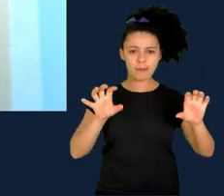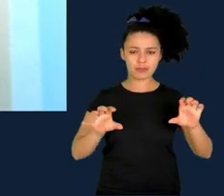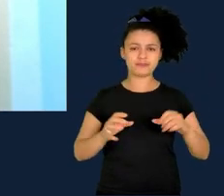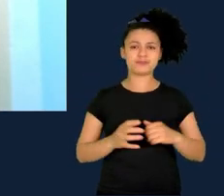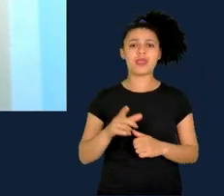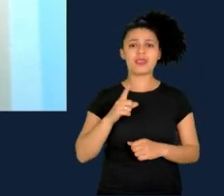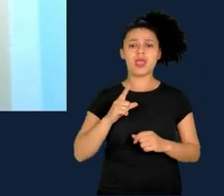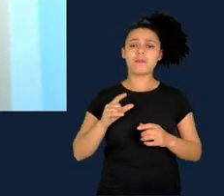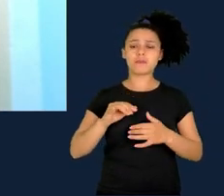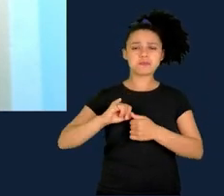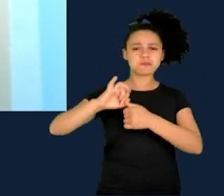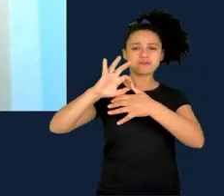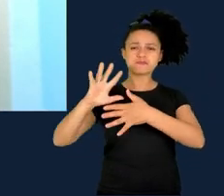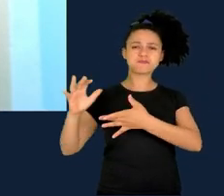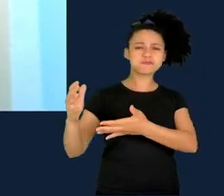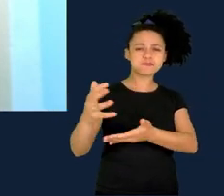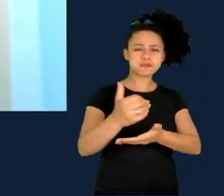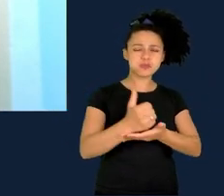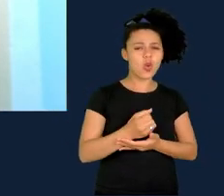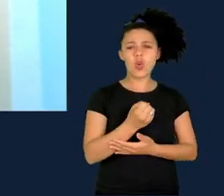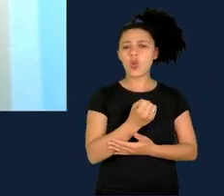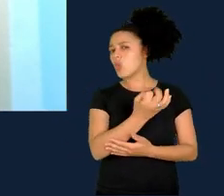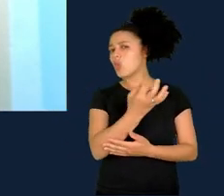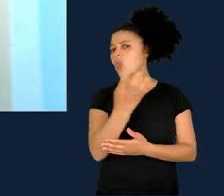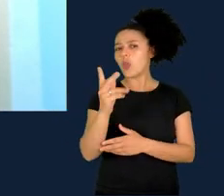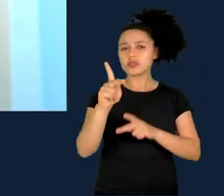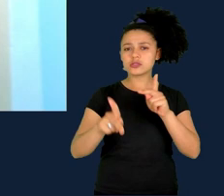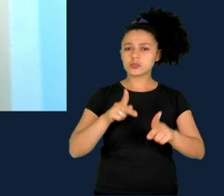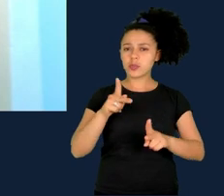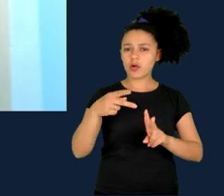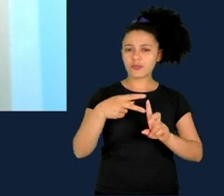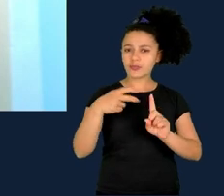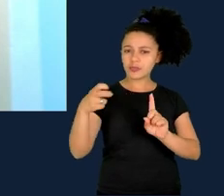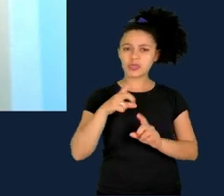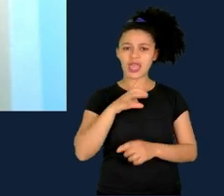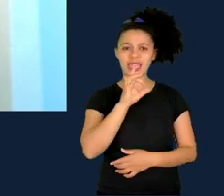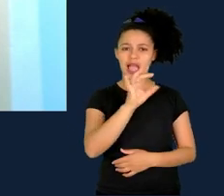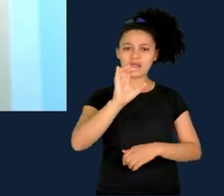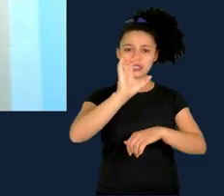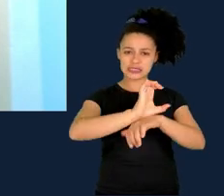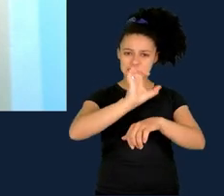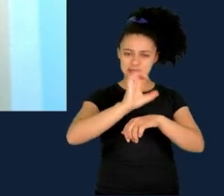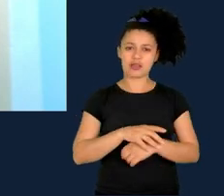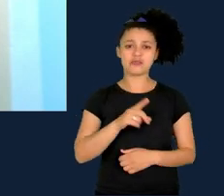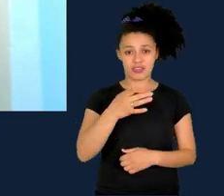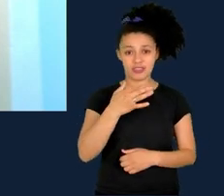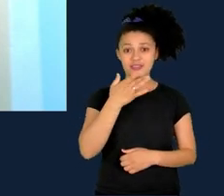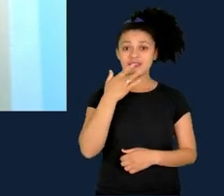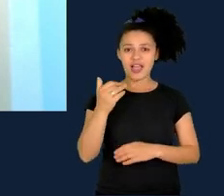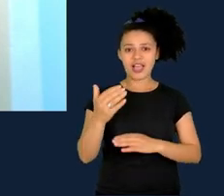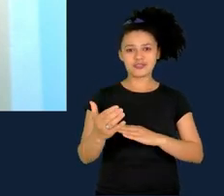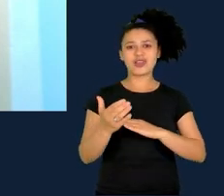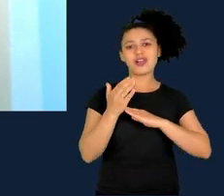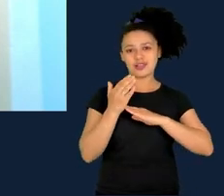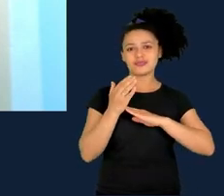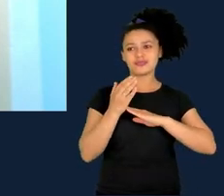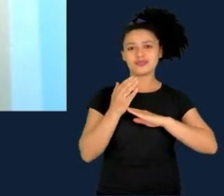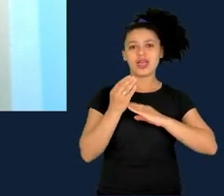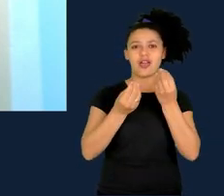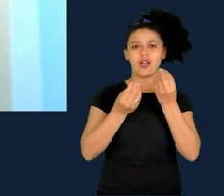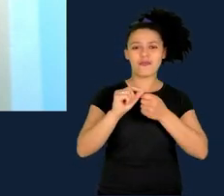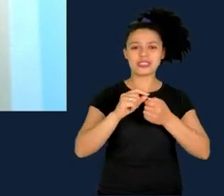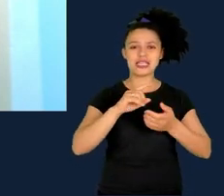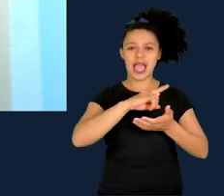mapeamento de quantos povos tem em cada estado, e isso facilitaria esse trabalho de implementação desses acordos,